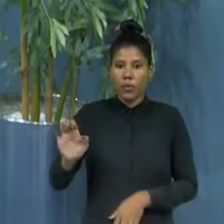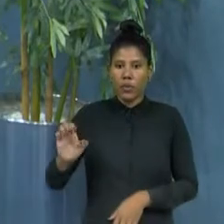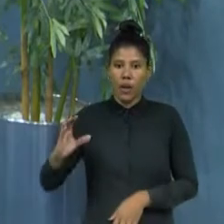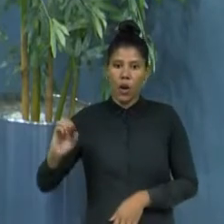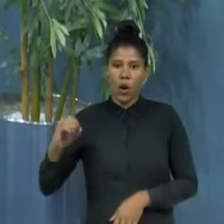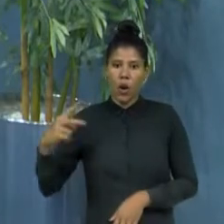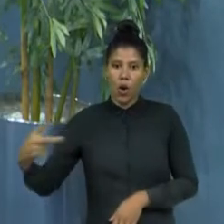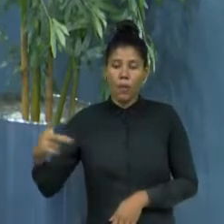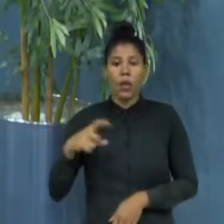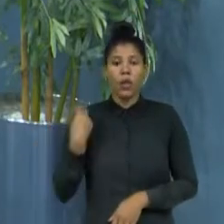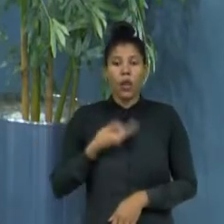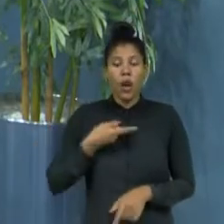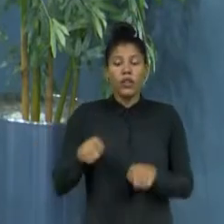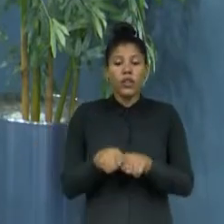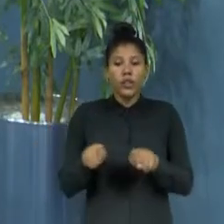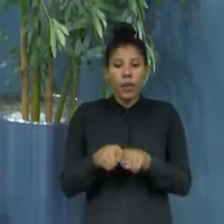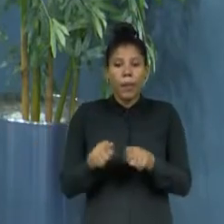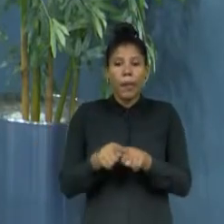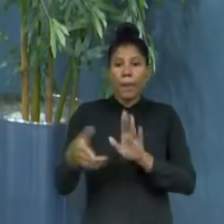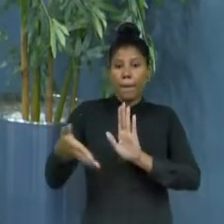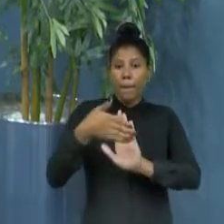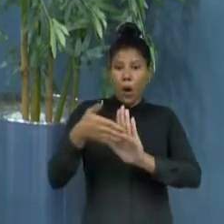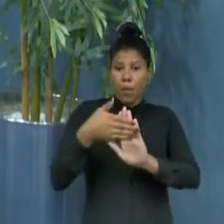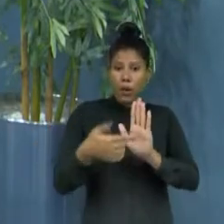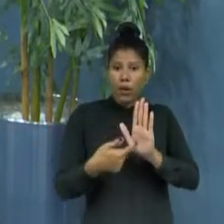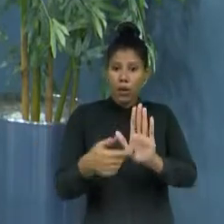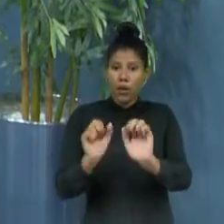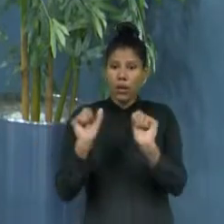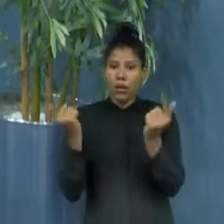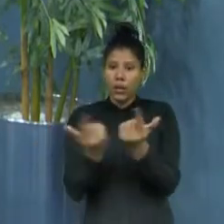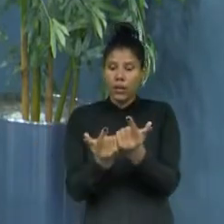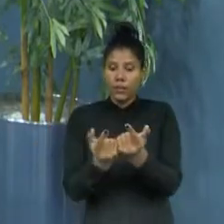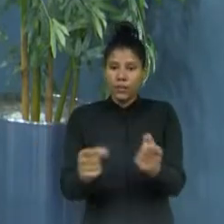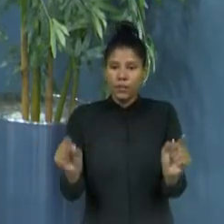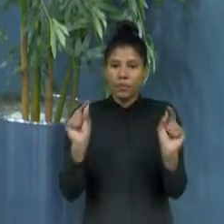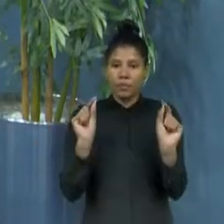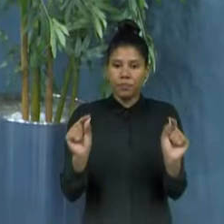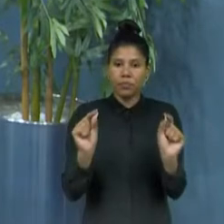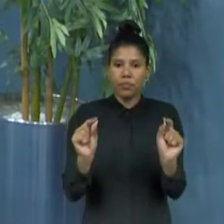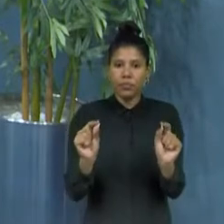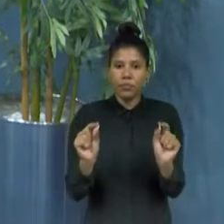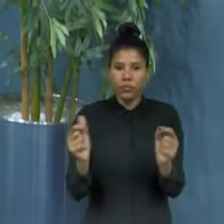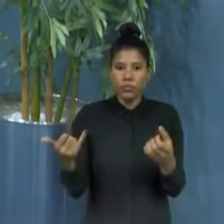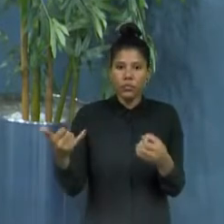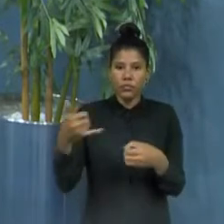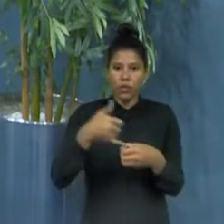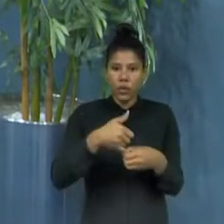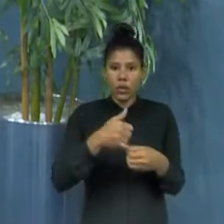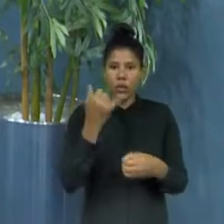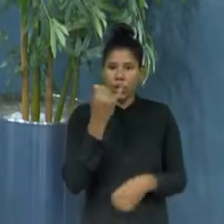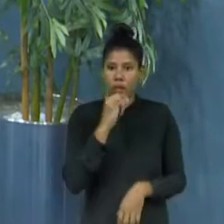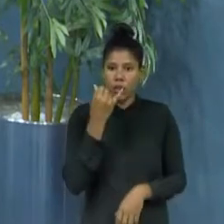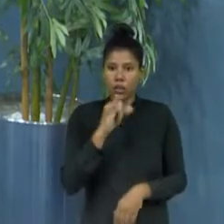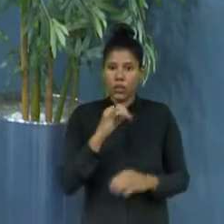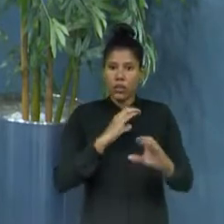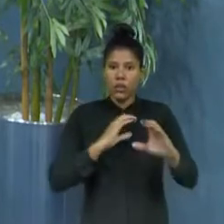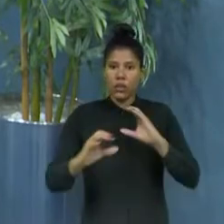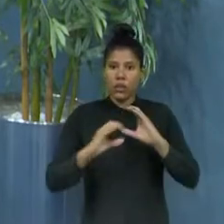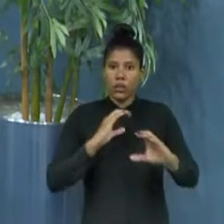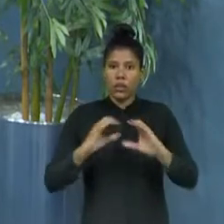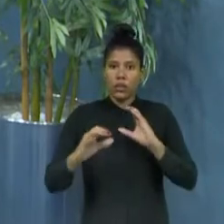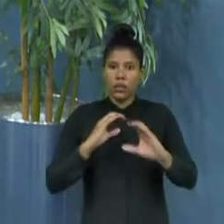também propondo à Assembleia Legislativa a revogação de combustível, energia e comunicação da lista do FECOP,